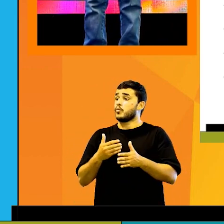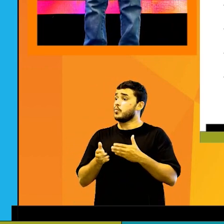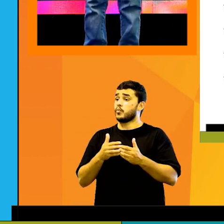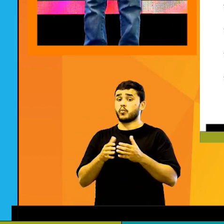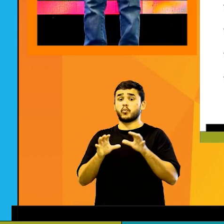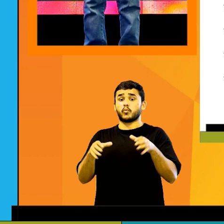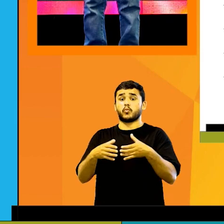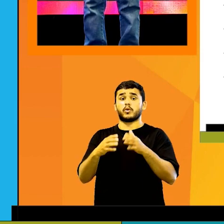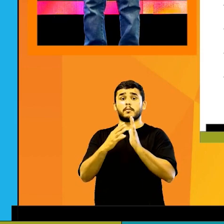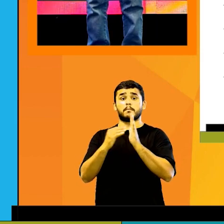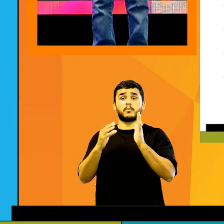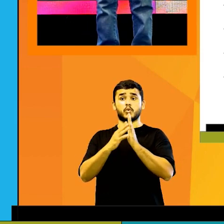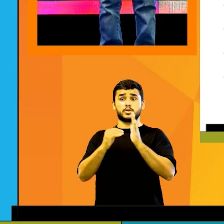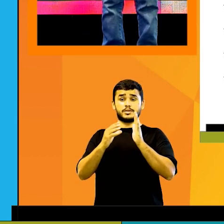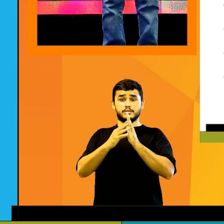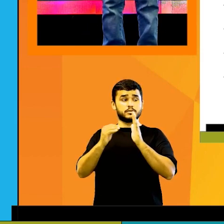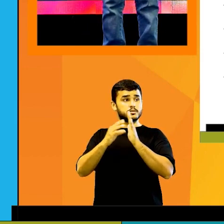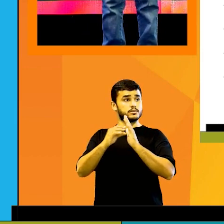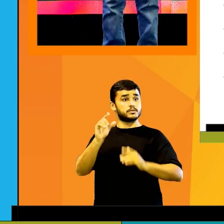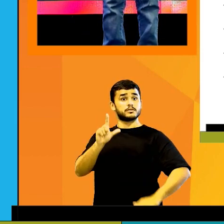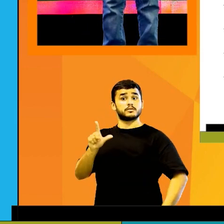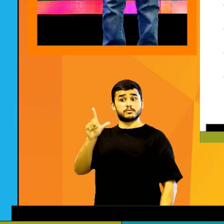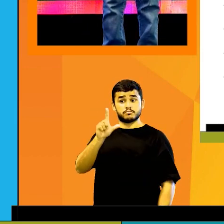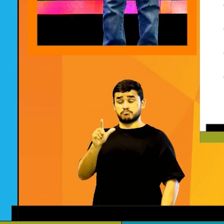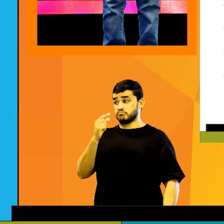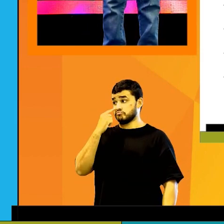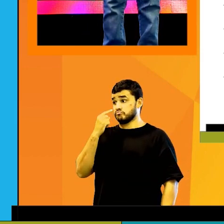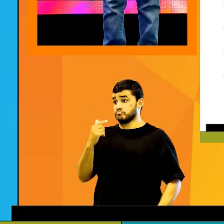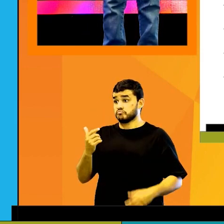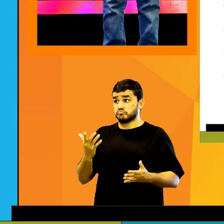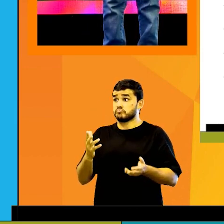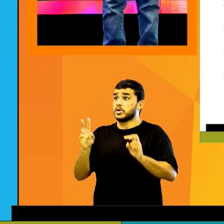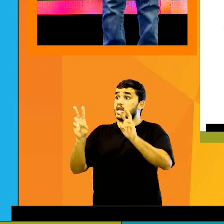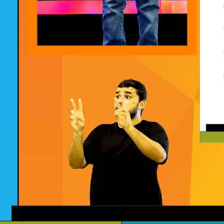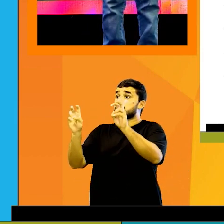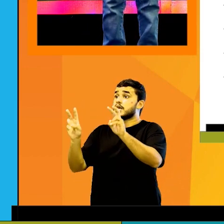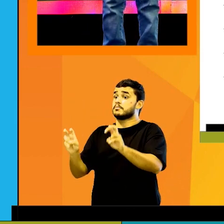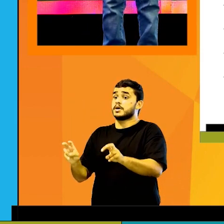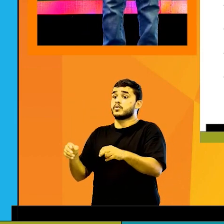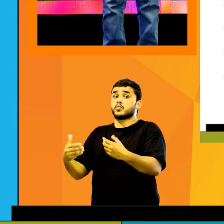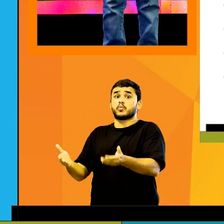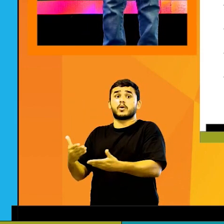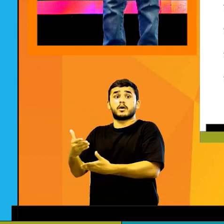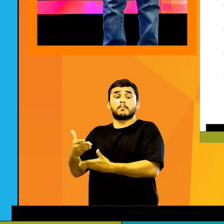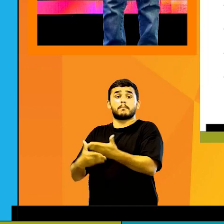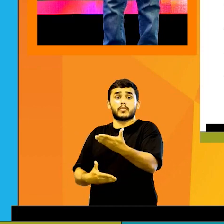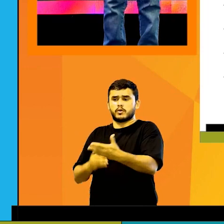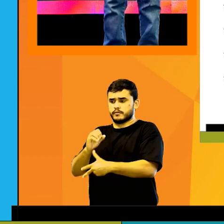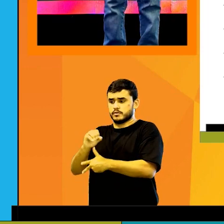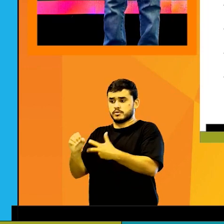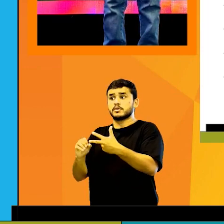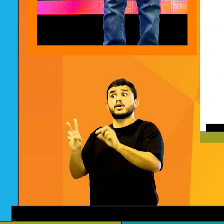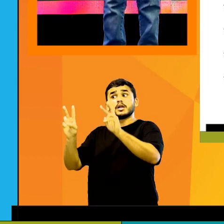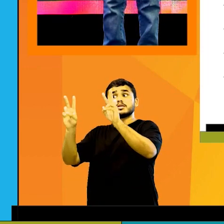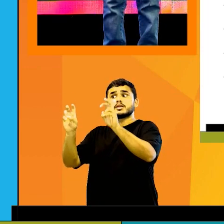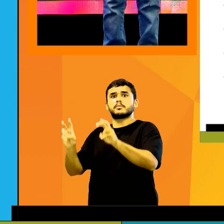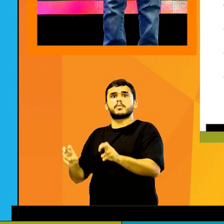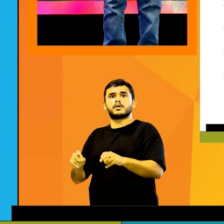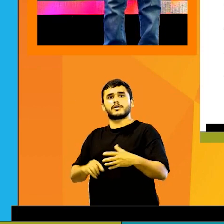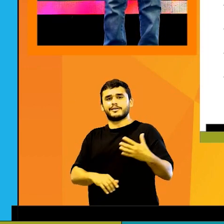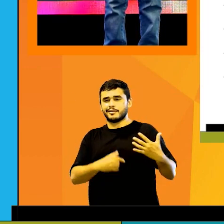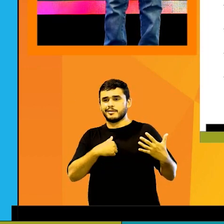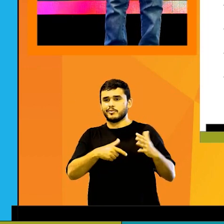ninguém sabe quais são as que vêm, a gente só sabe que vem, mas ninguém pode adivinhar dessas escolas todas que nós citamos, quais as que vão